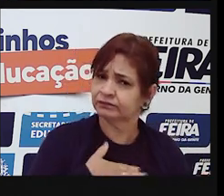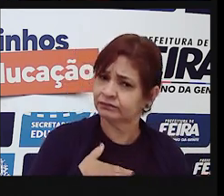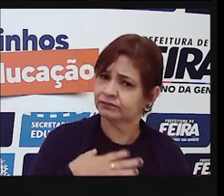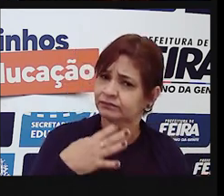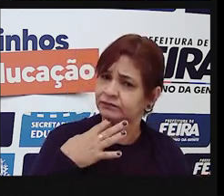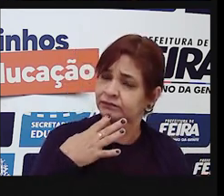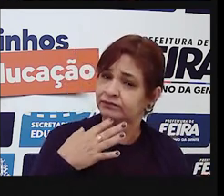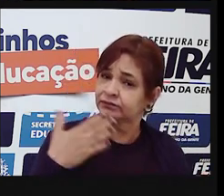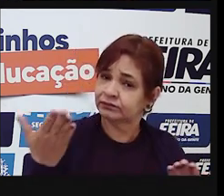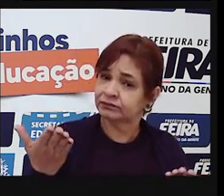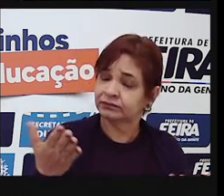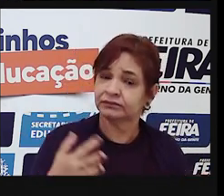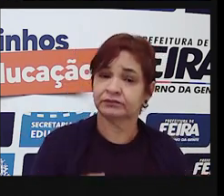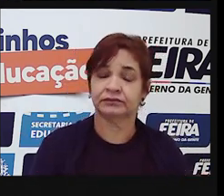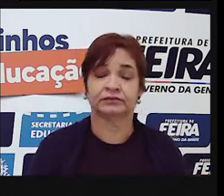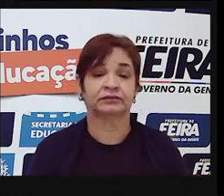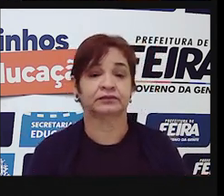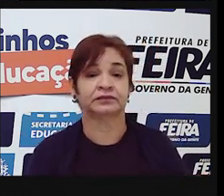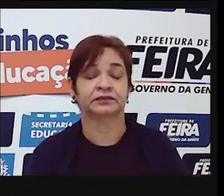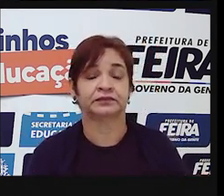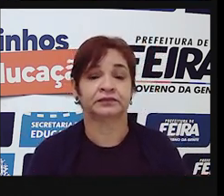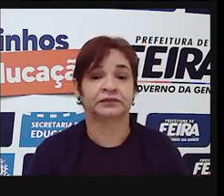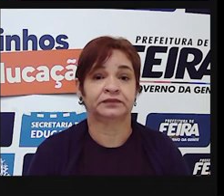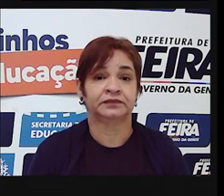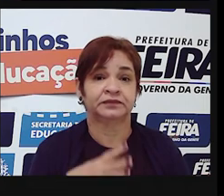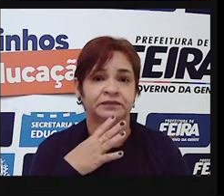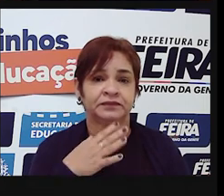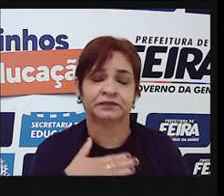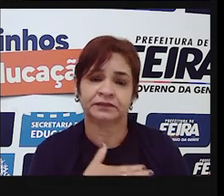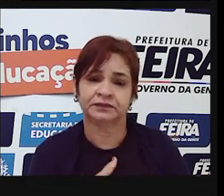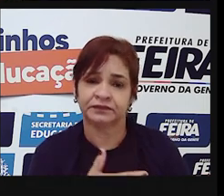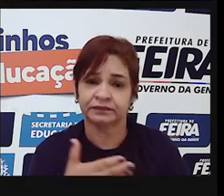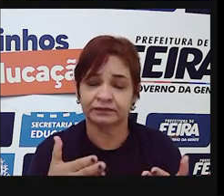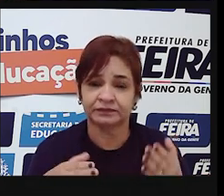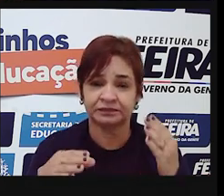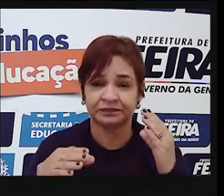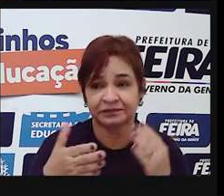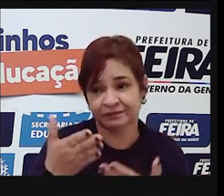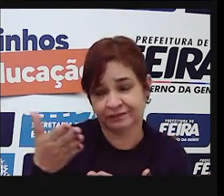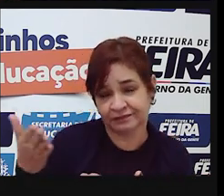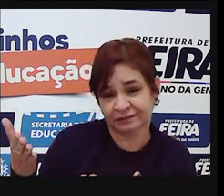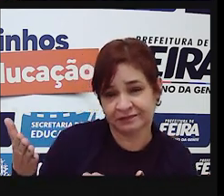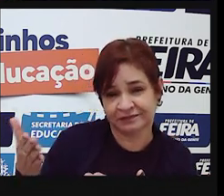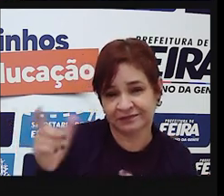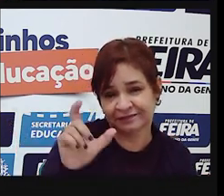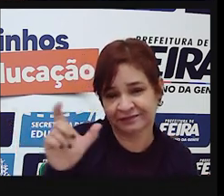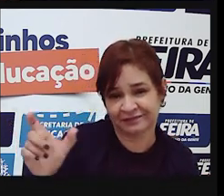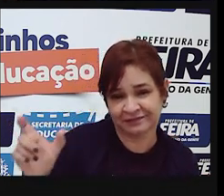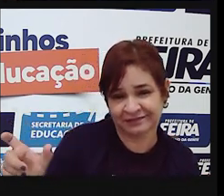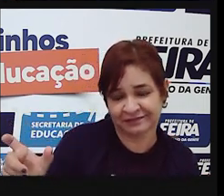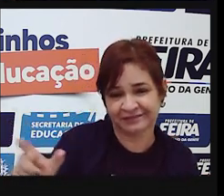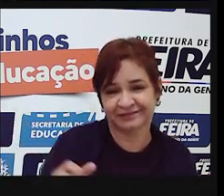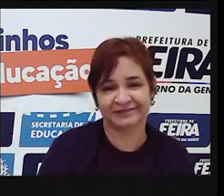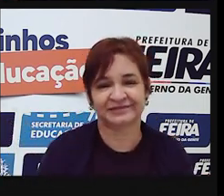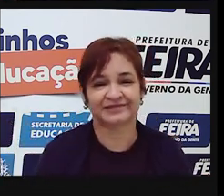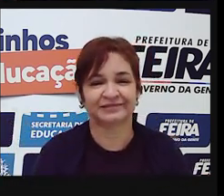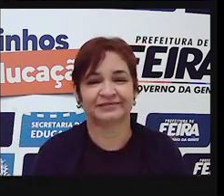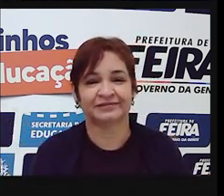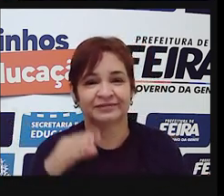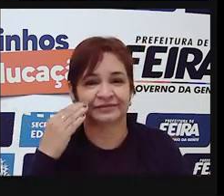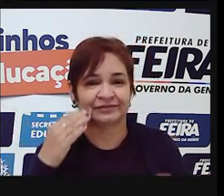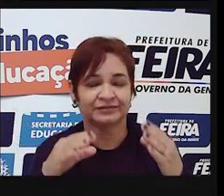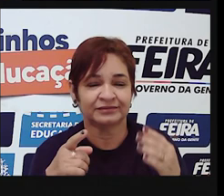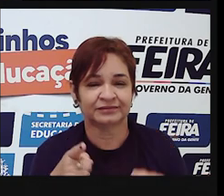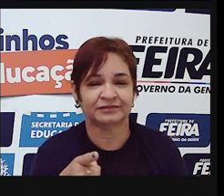música? Gostaram de conhecer as cantoras? Pesquisem mais sobre elas, escutem suas músicas, vejam se vocês gostam. É sempre bom